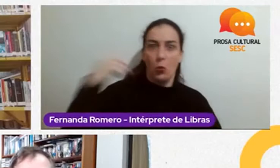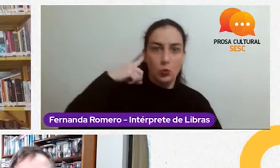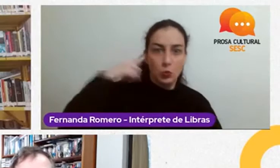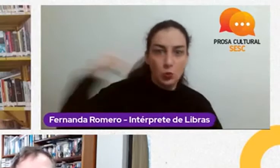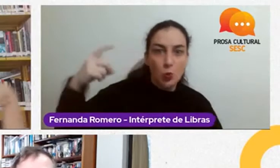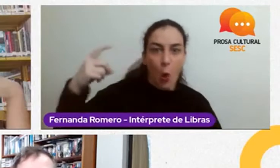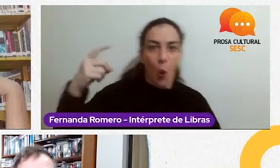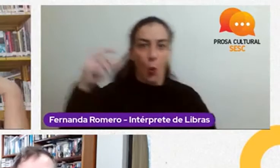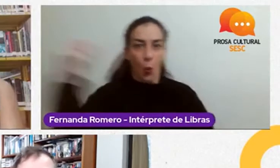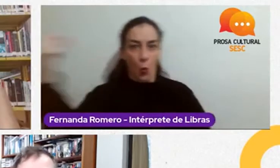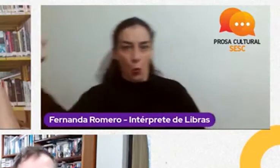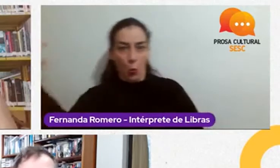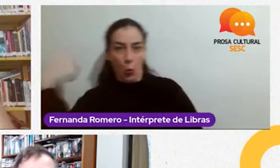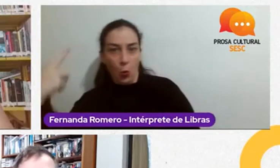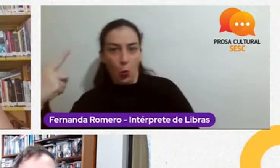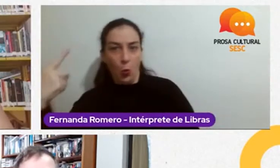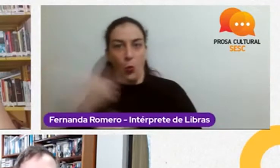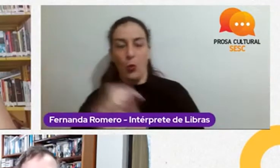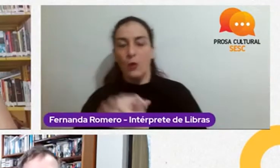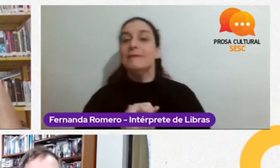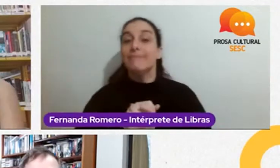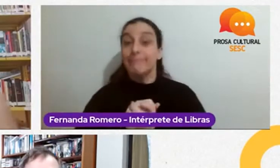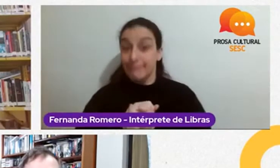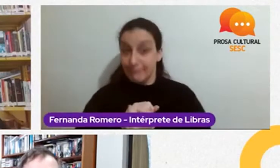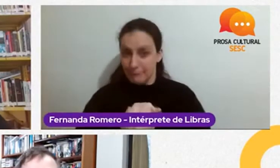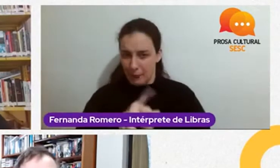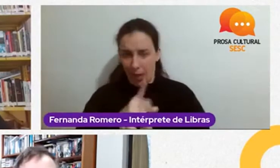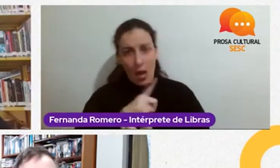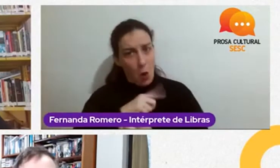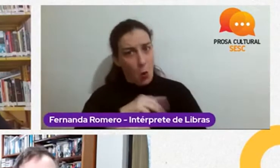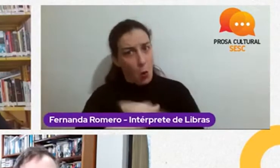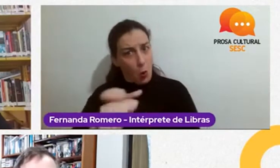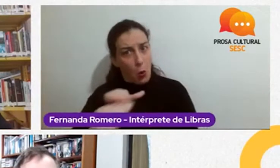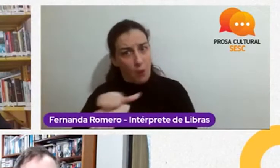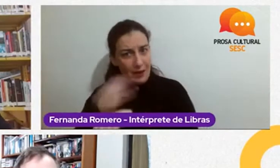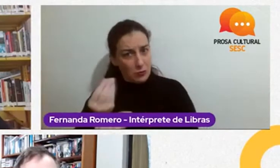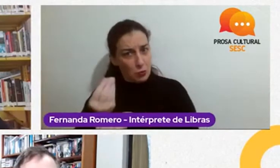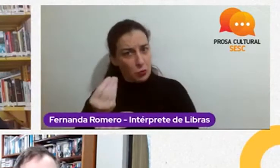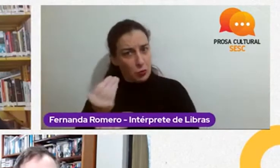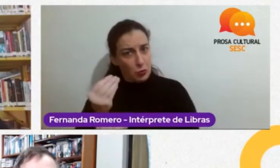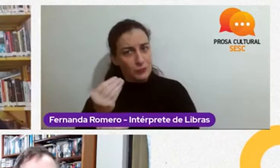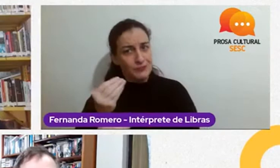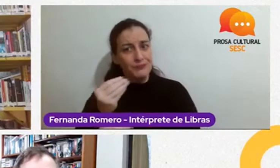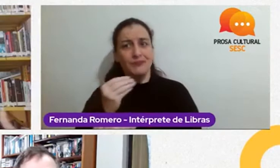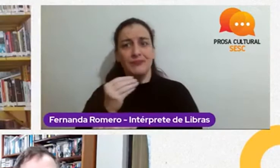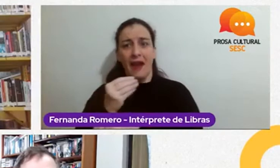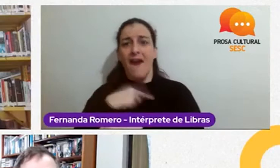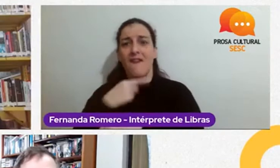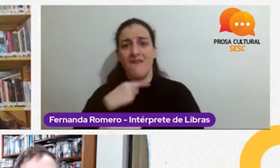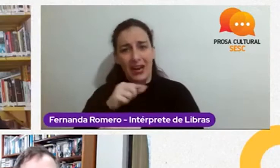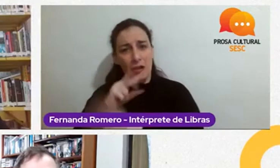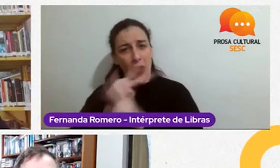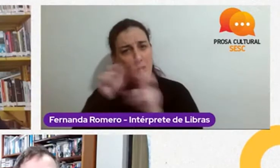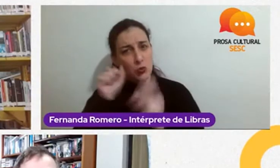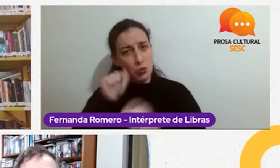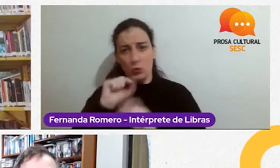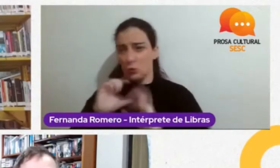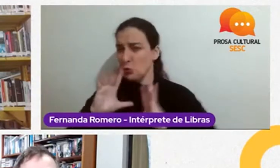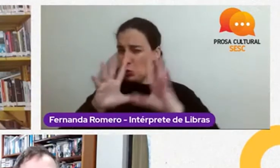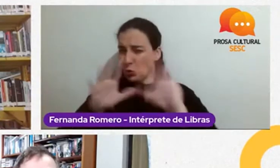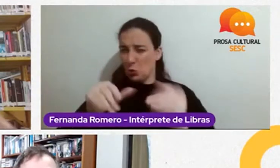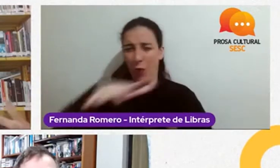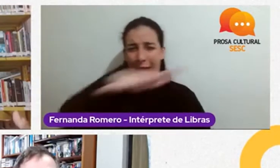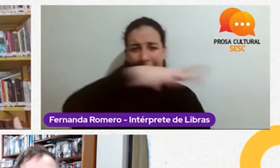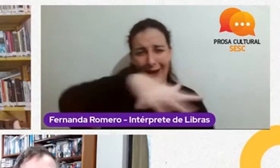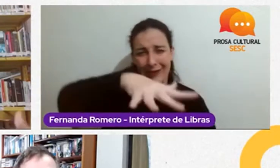né, iluminadores. E eu tenho conversado muito, às vezes, com as pessoas e falando sobre isso em todas as áreas, né, a